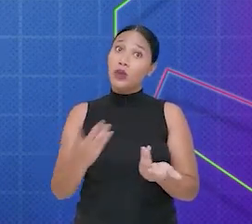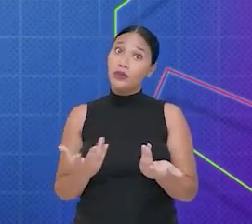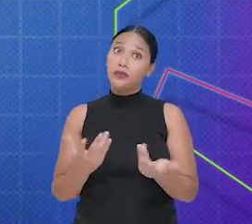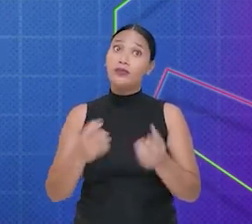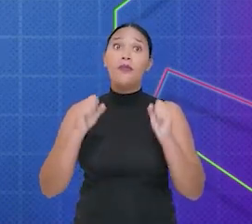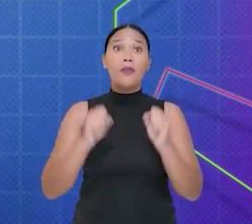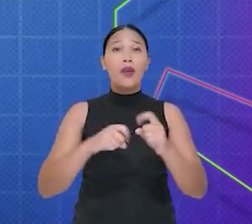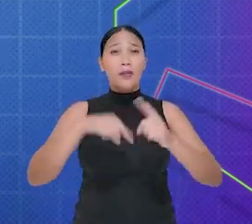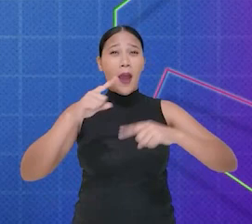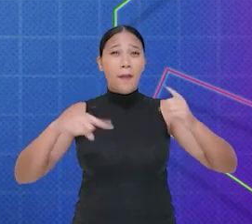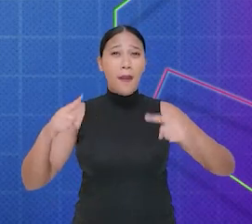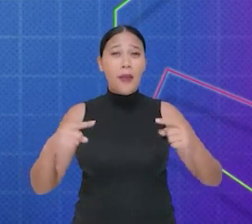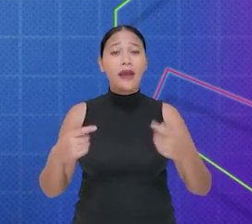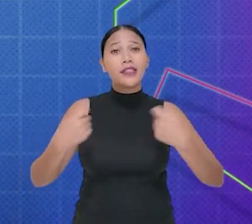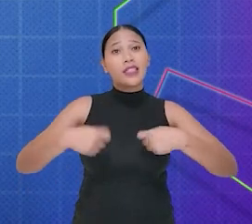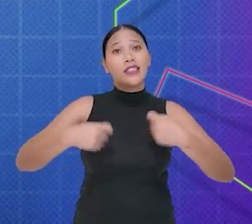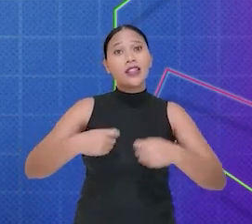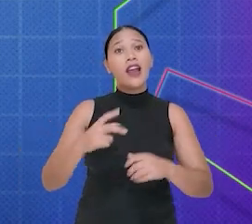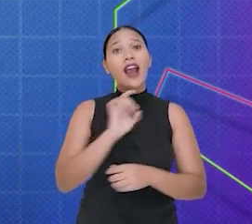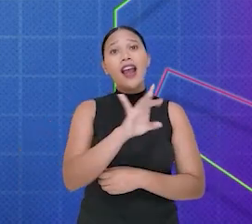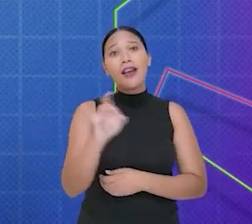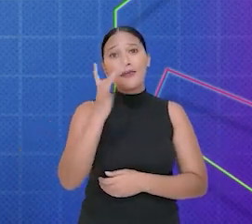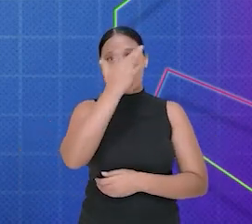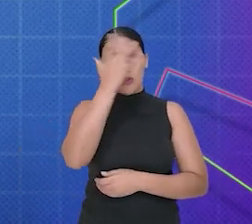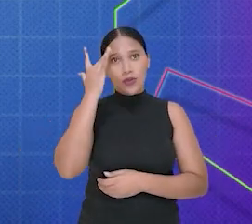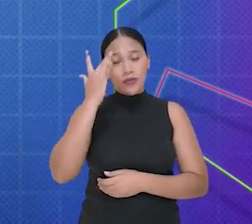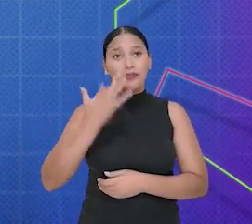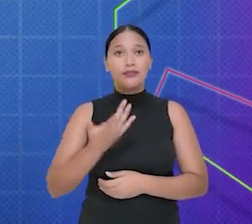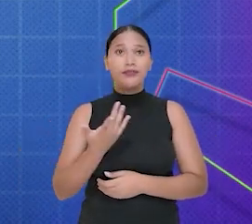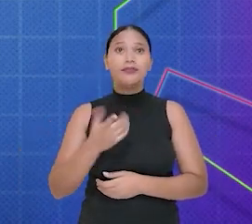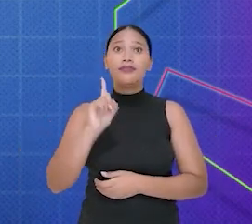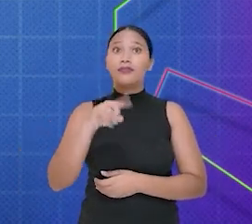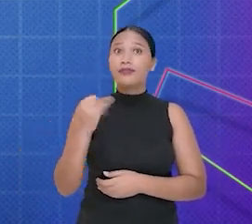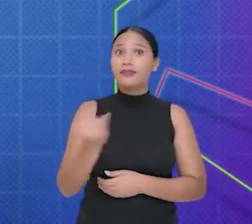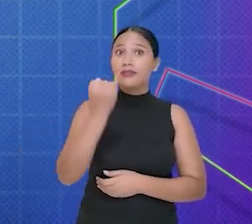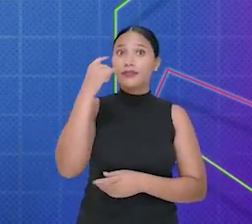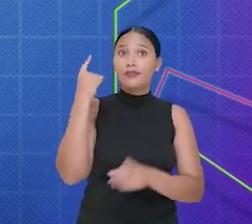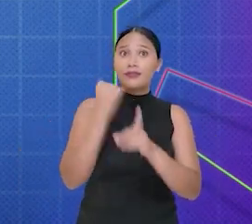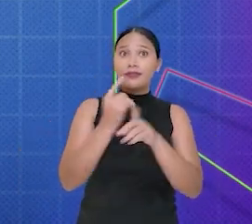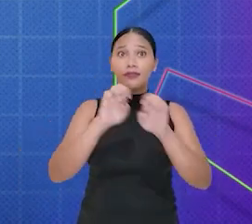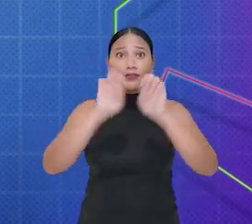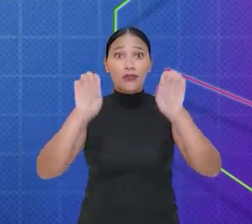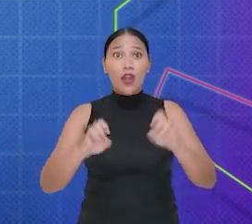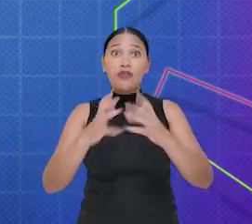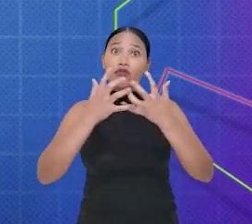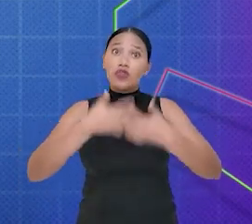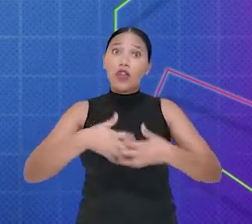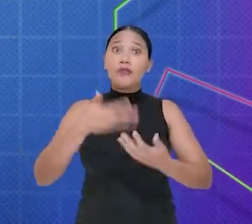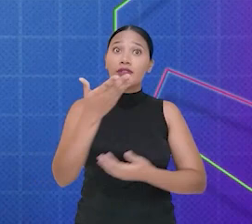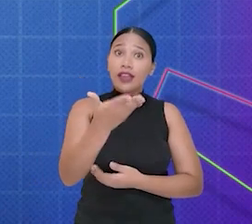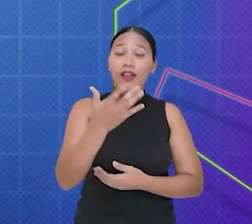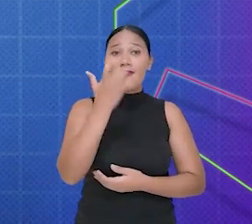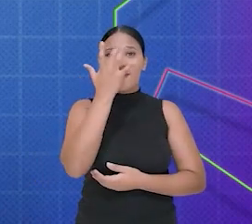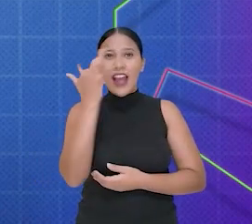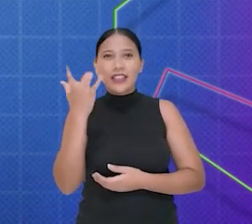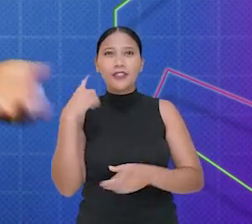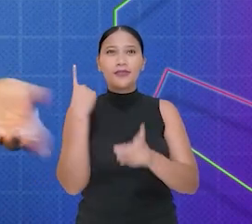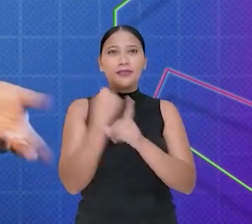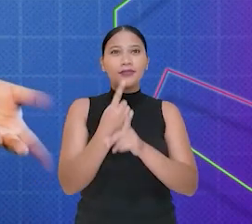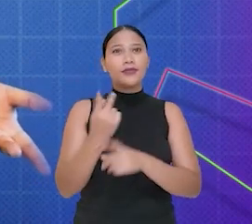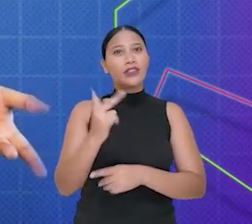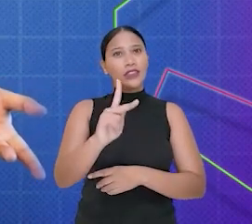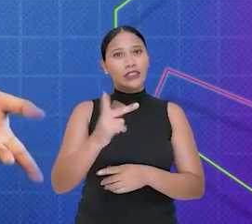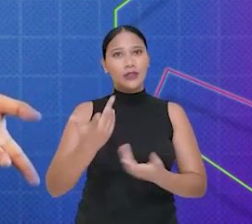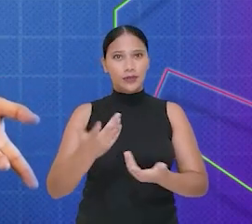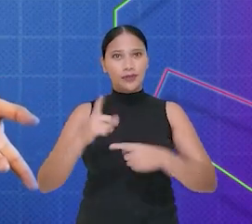algo pessoal e pode variar de acordo com as necessidades de cada pessoa. A chave é encontrar uma estrutura que funcione para você e que